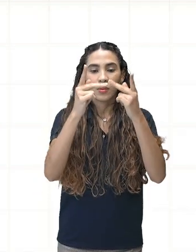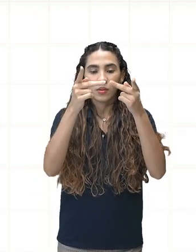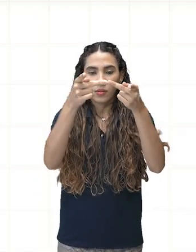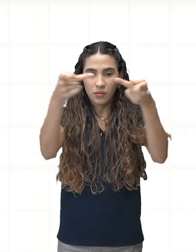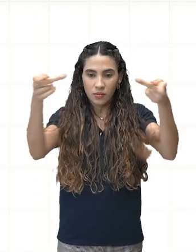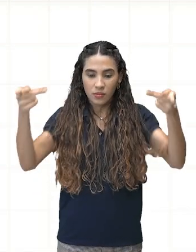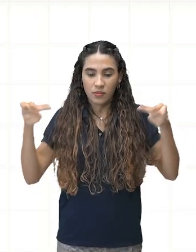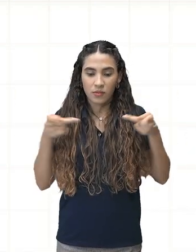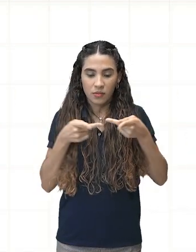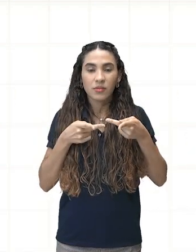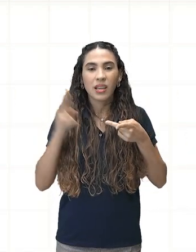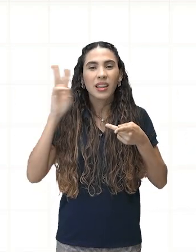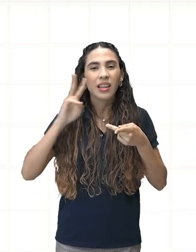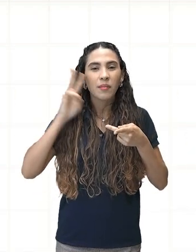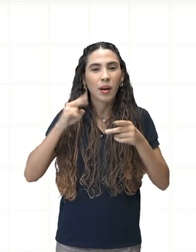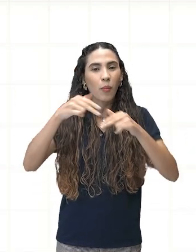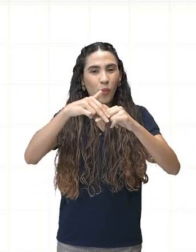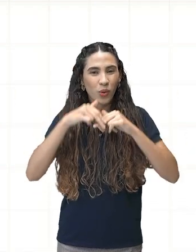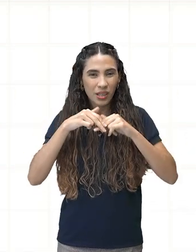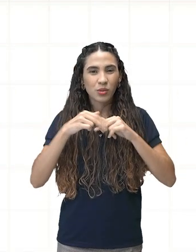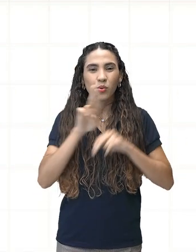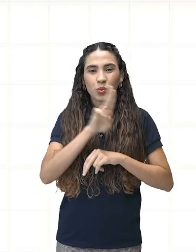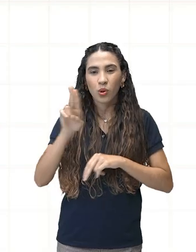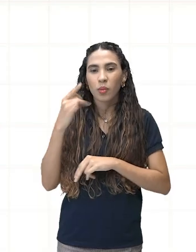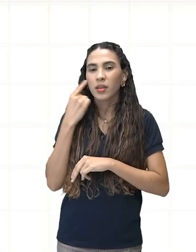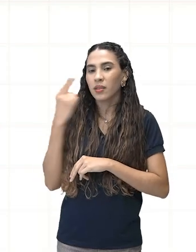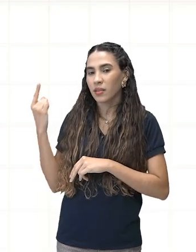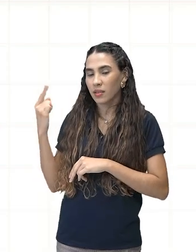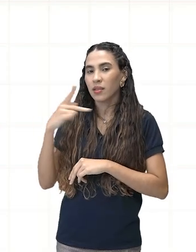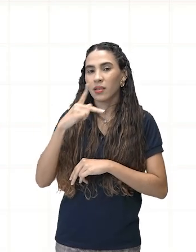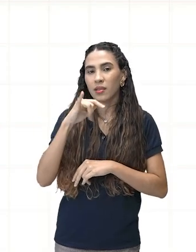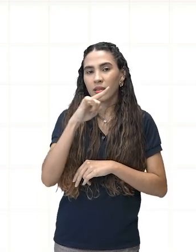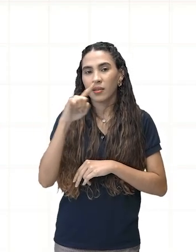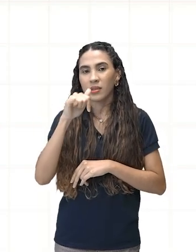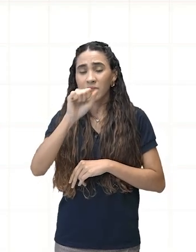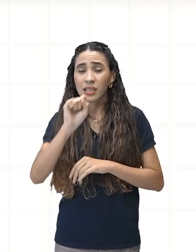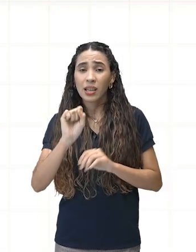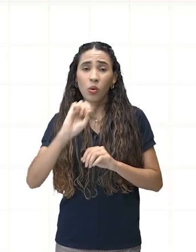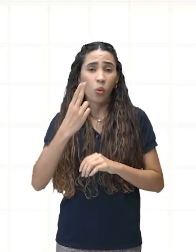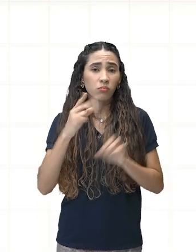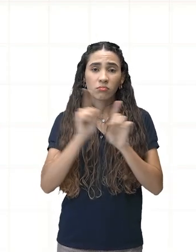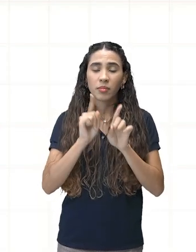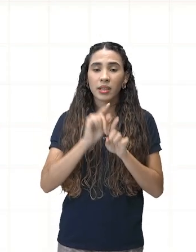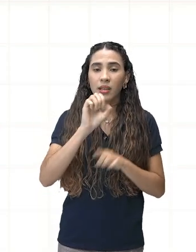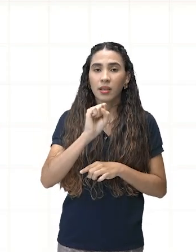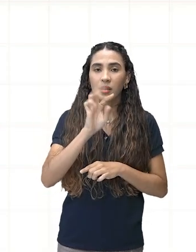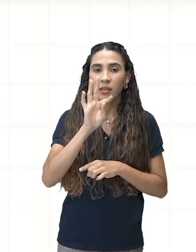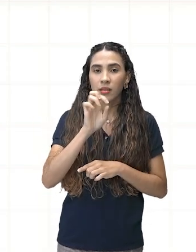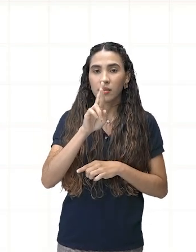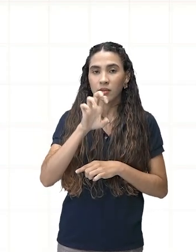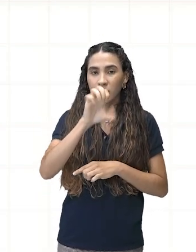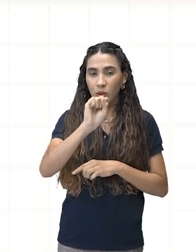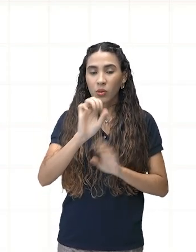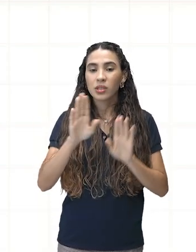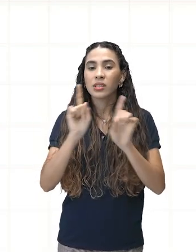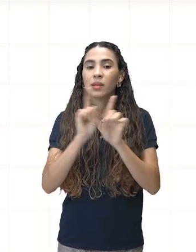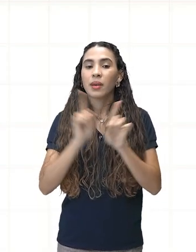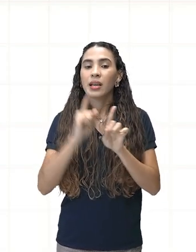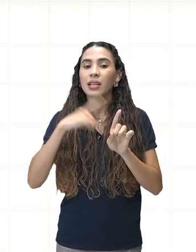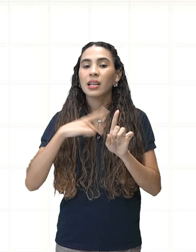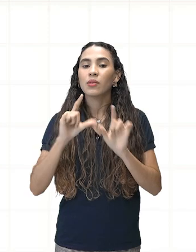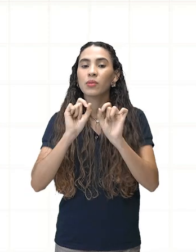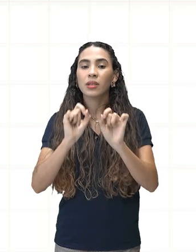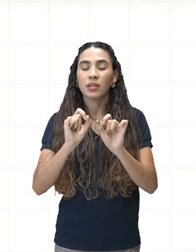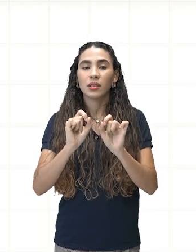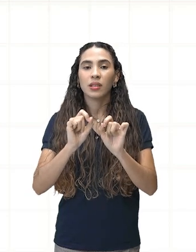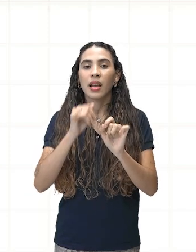ali o formato de uma pizza, por isso o nome de gráfico de pizza, né, como a gente fala, ou de setores também. E aí a parte que